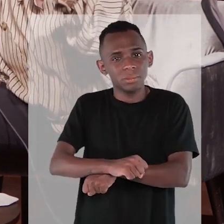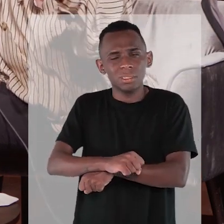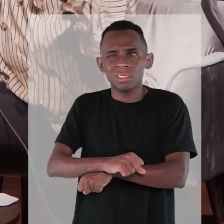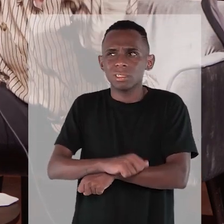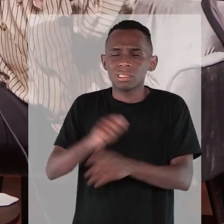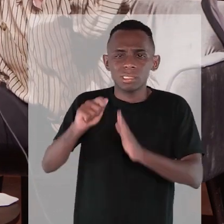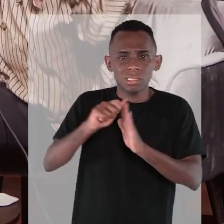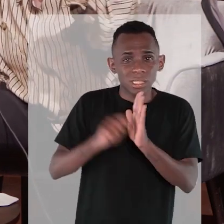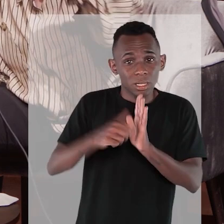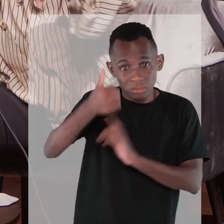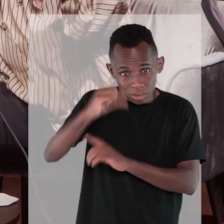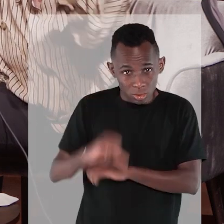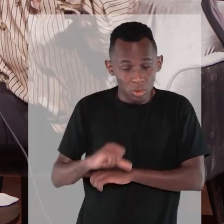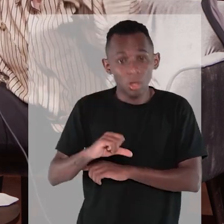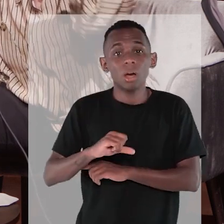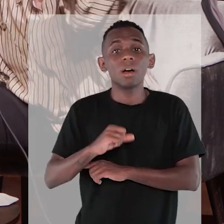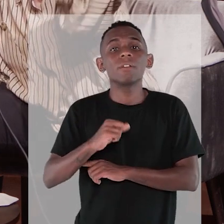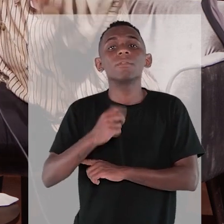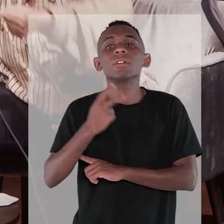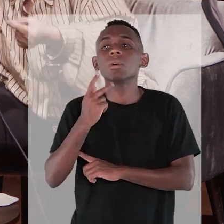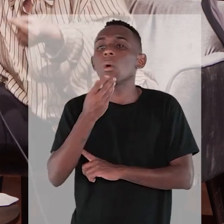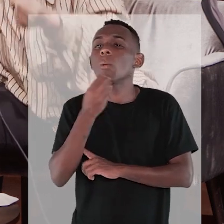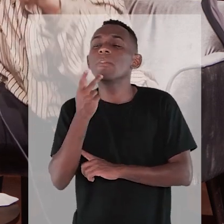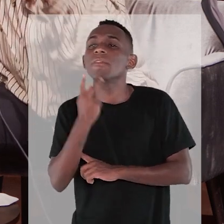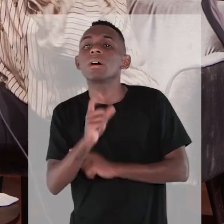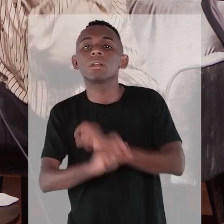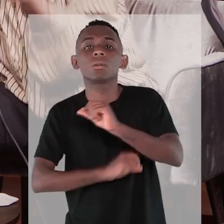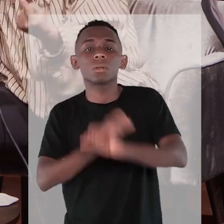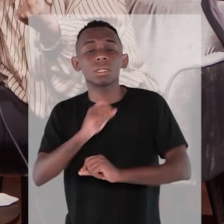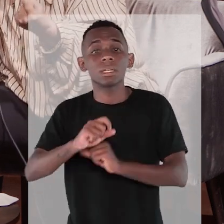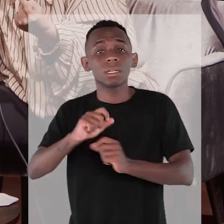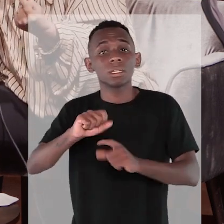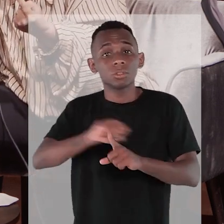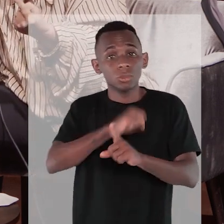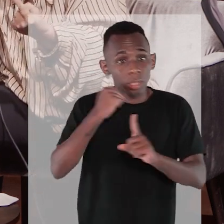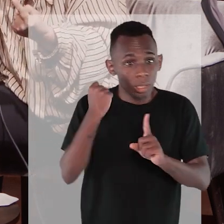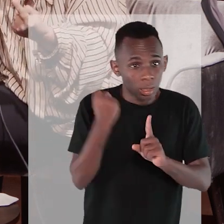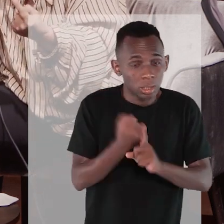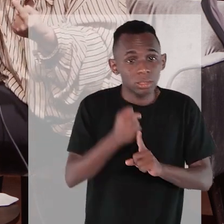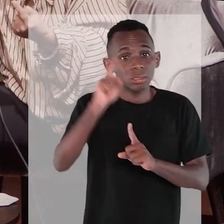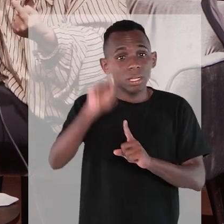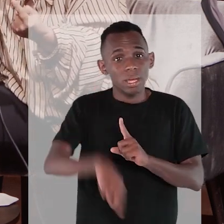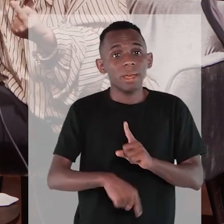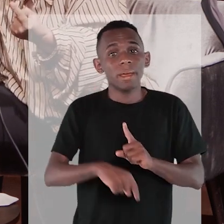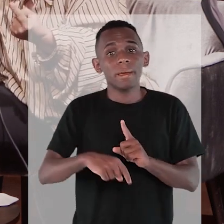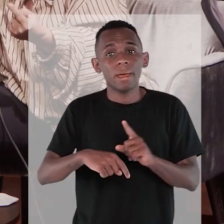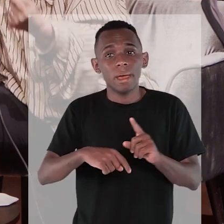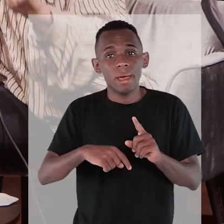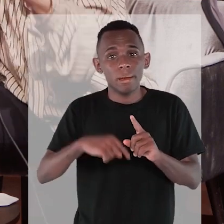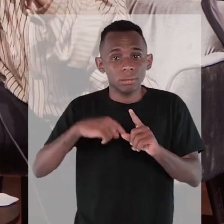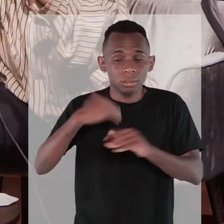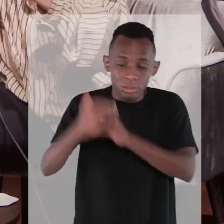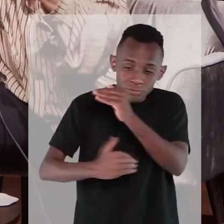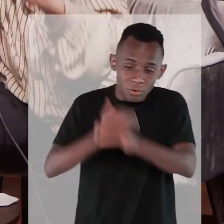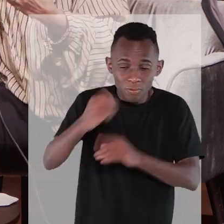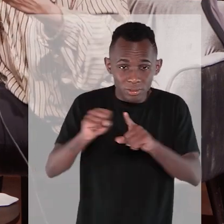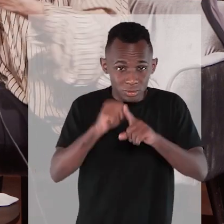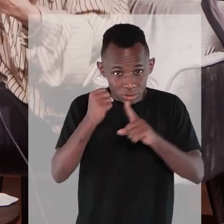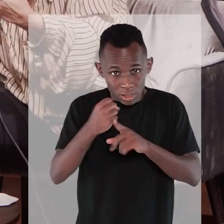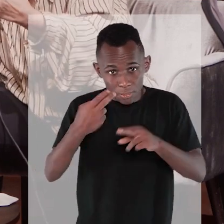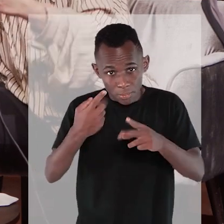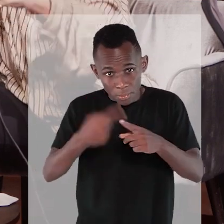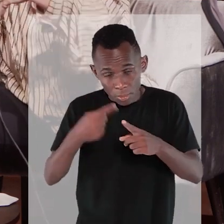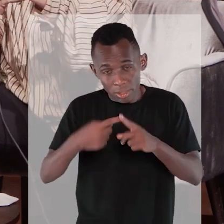XIX, que a nossa sociedade se fundou numa única estrutura, que é a escravidão. Tá? E